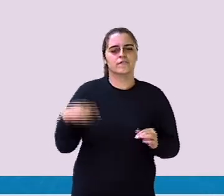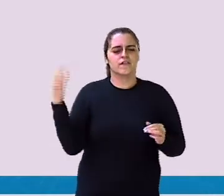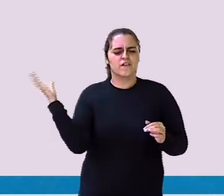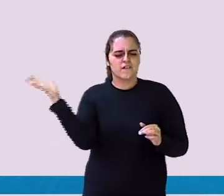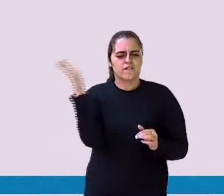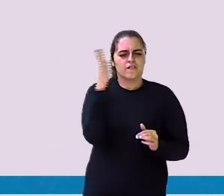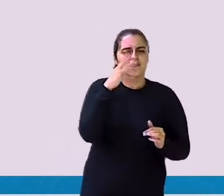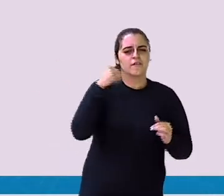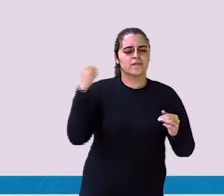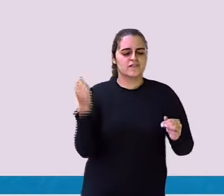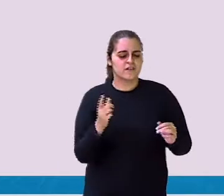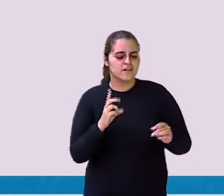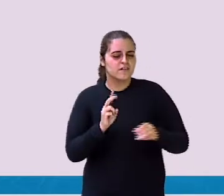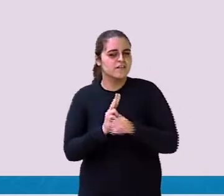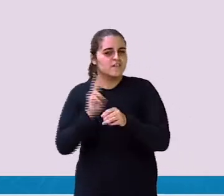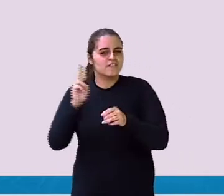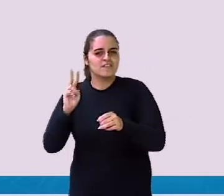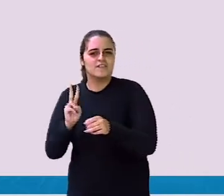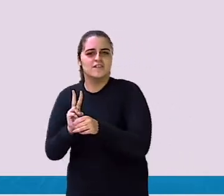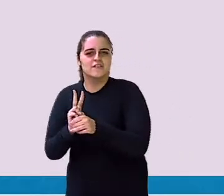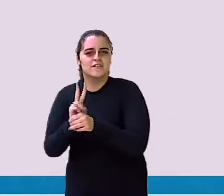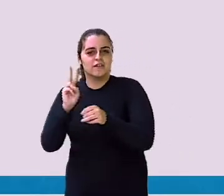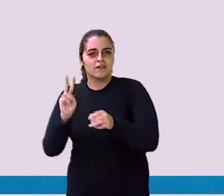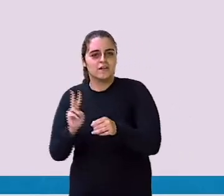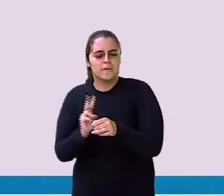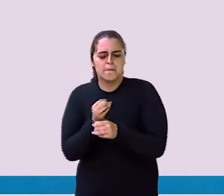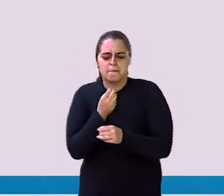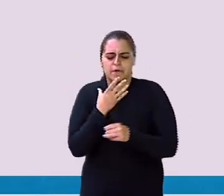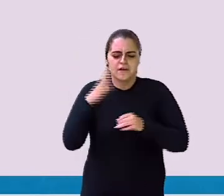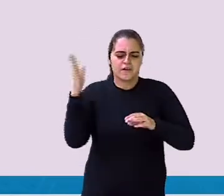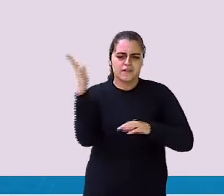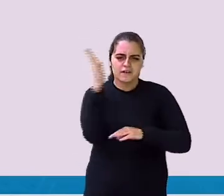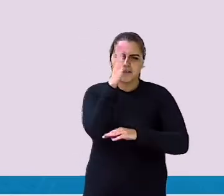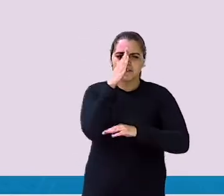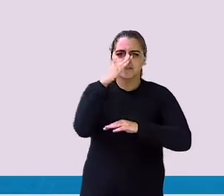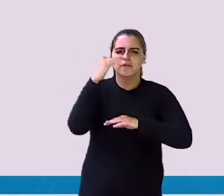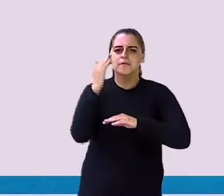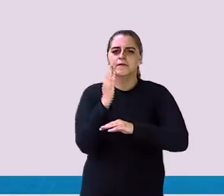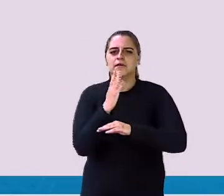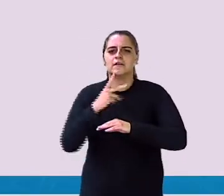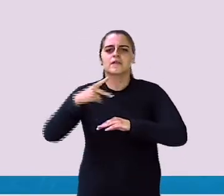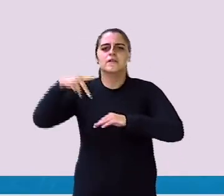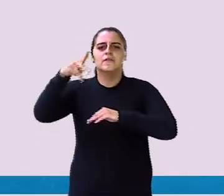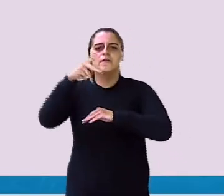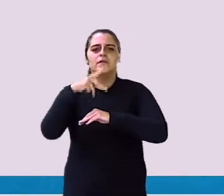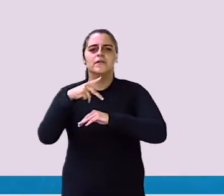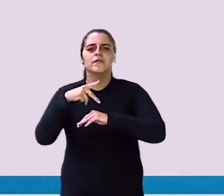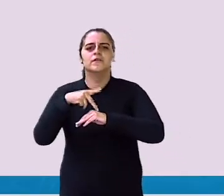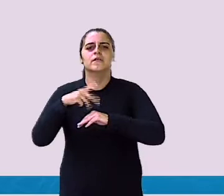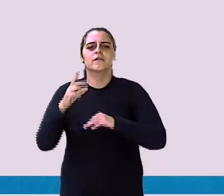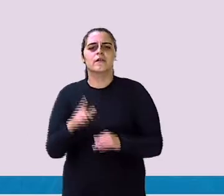Vamos ter que cuidar Vem desse país